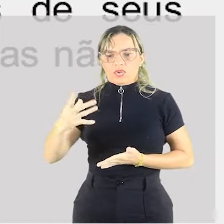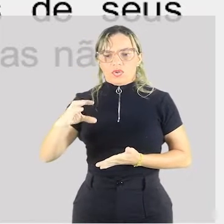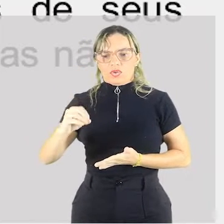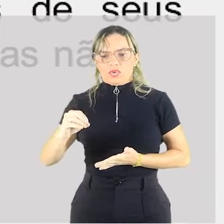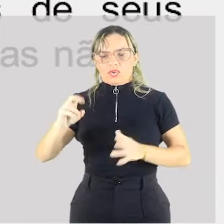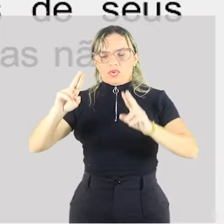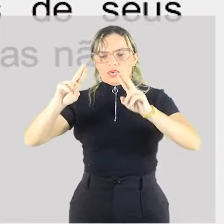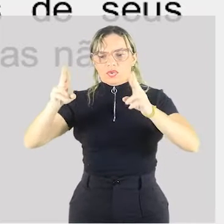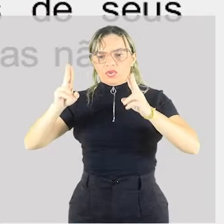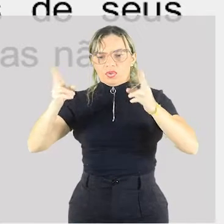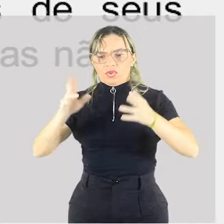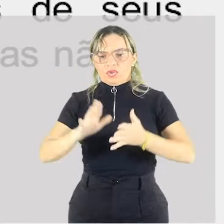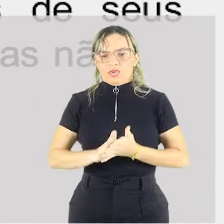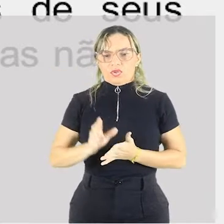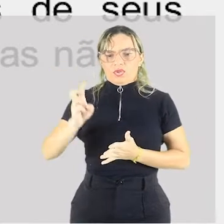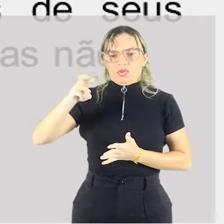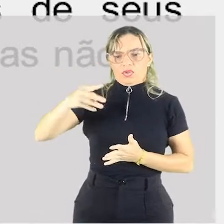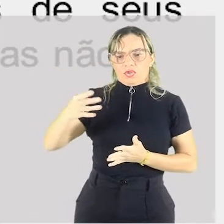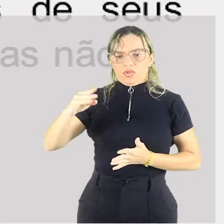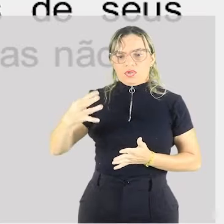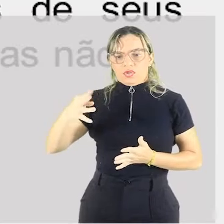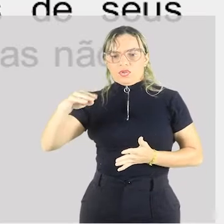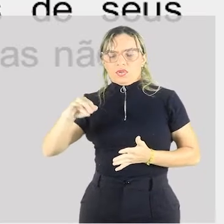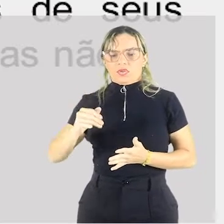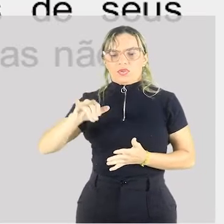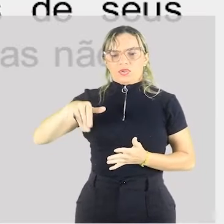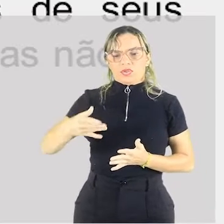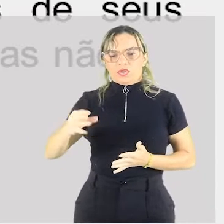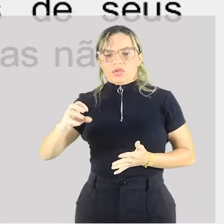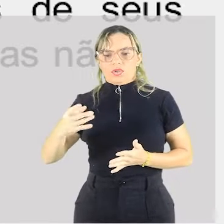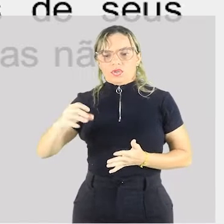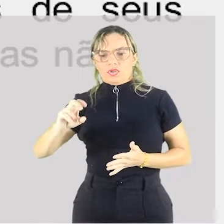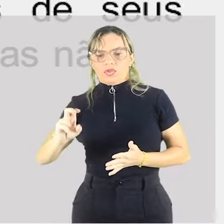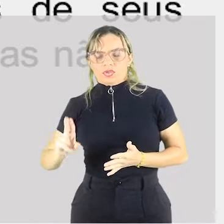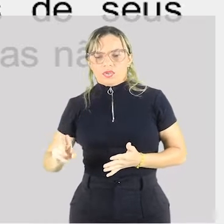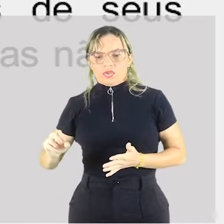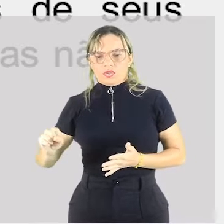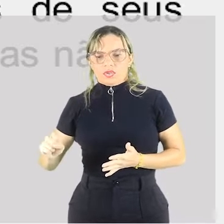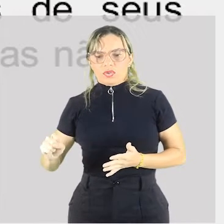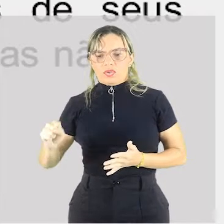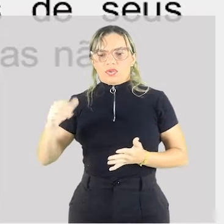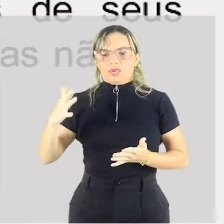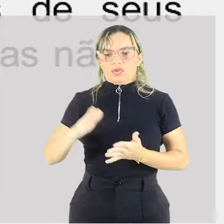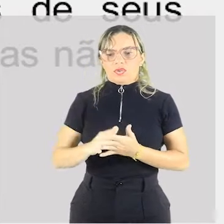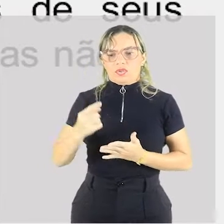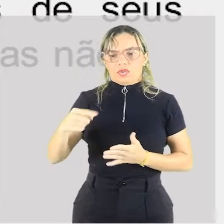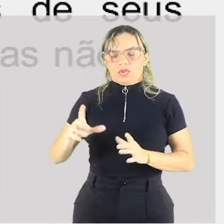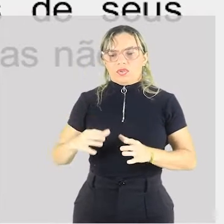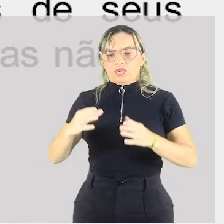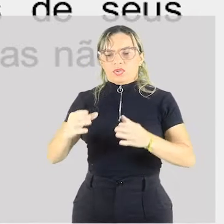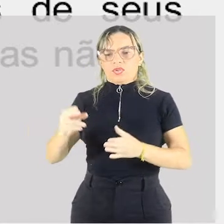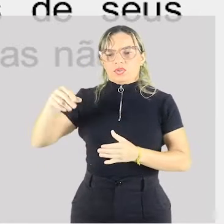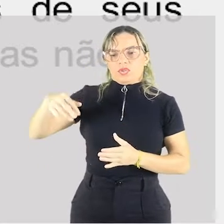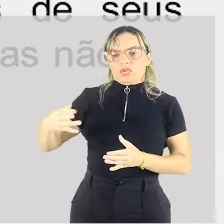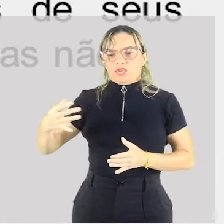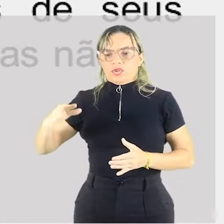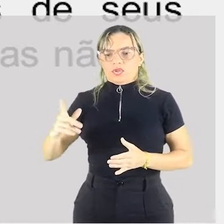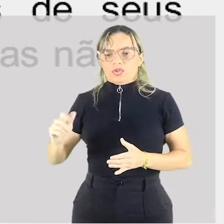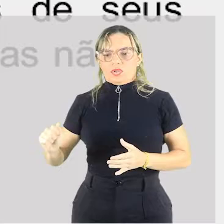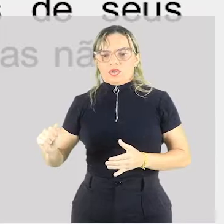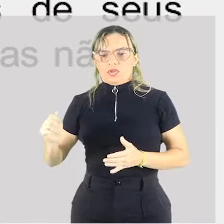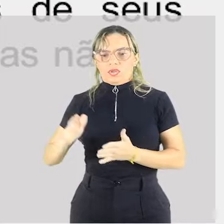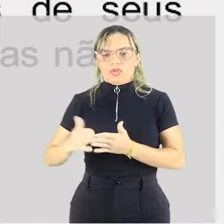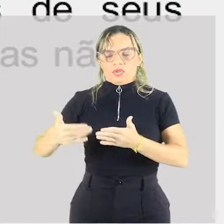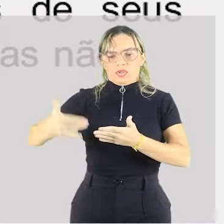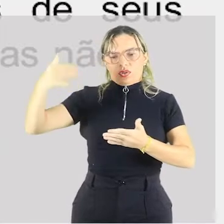de engenho. E Manuel Tomé de Jesus, o seu engenho de Noruega, antigo dos